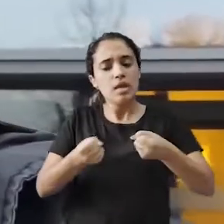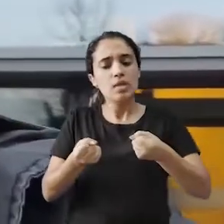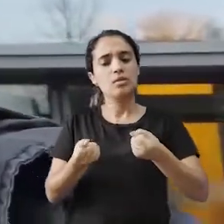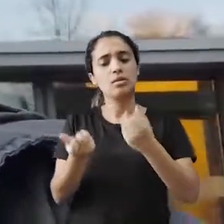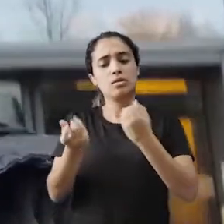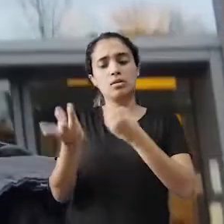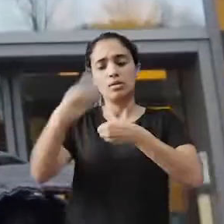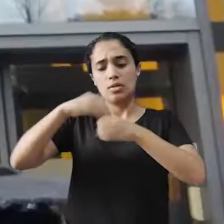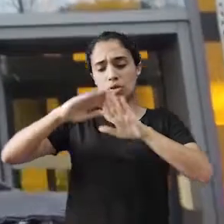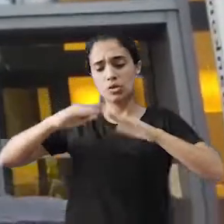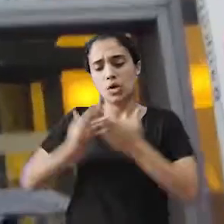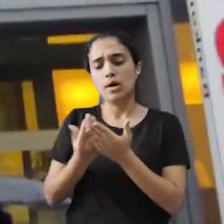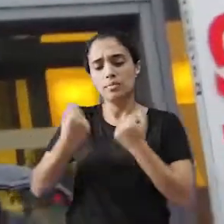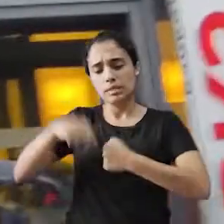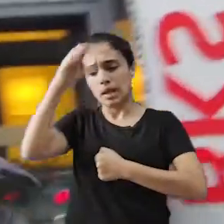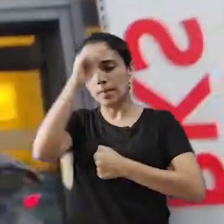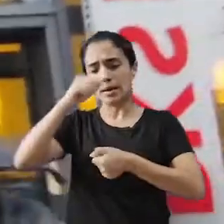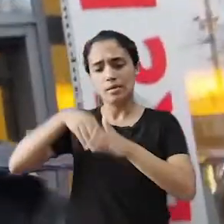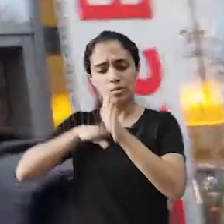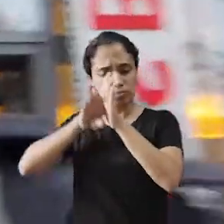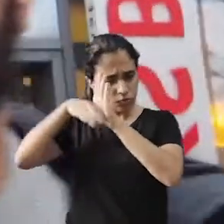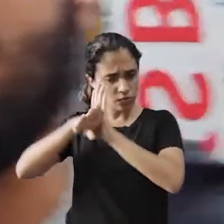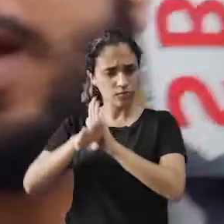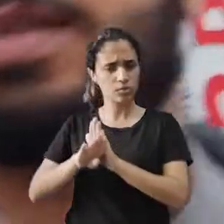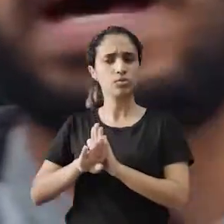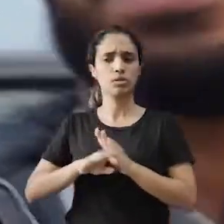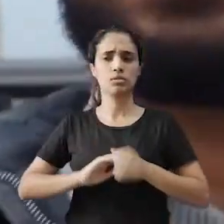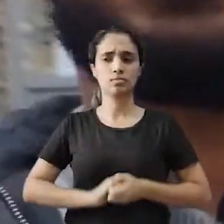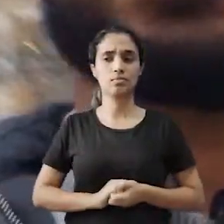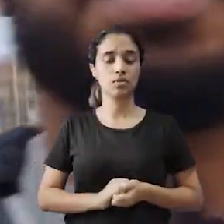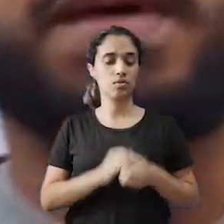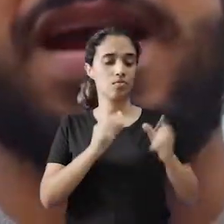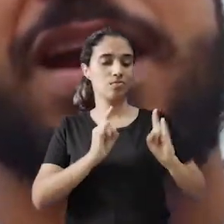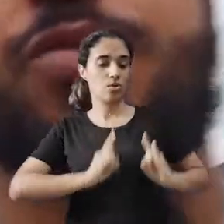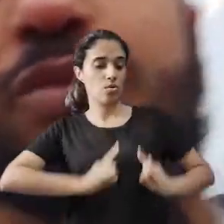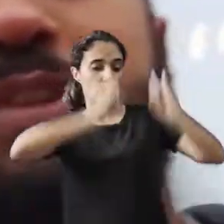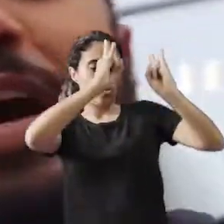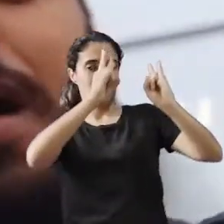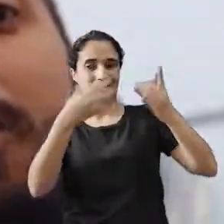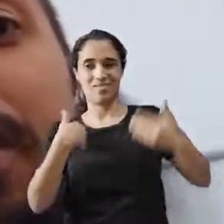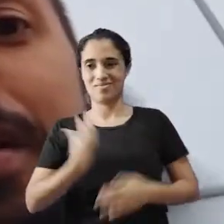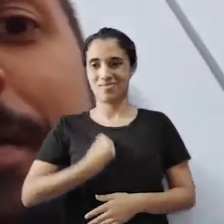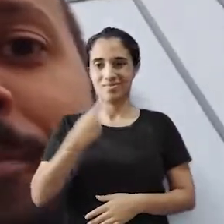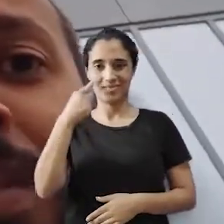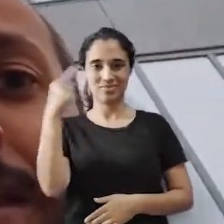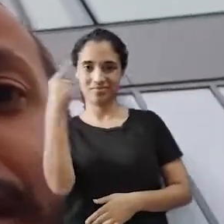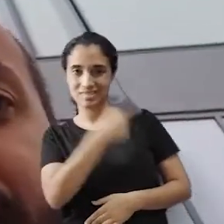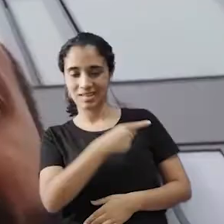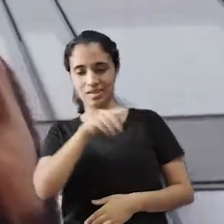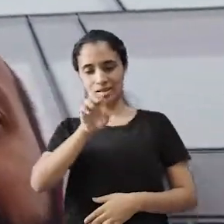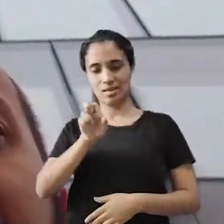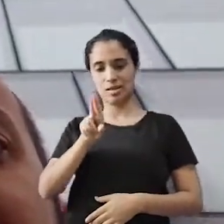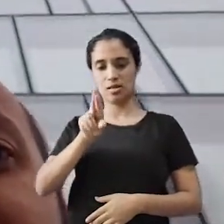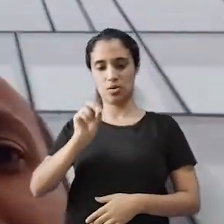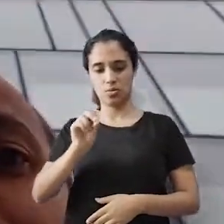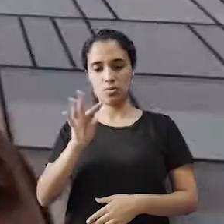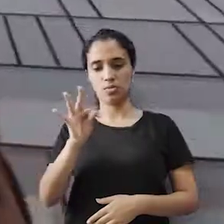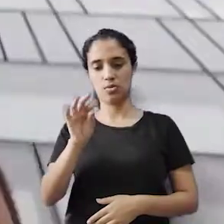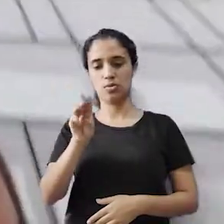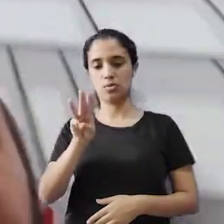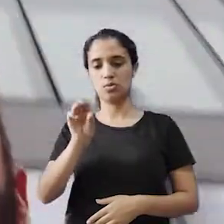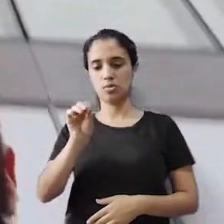tá? Que se tenha. E esse local aqui, ó, tá? Aqui se chama Euro Tower, certo? Fica